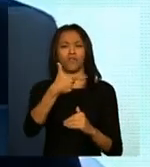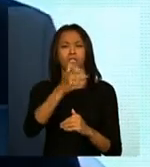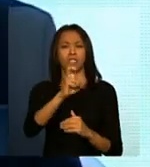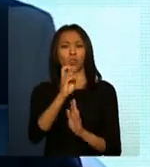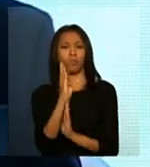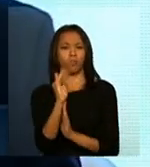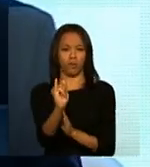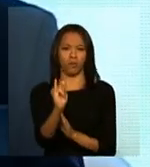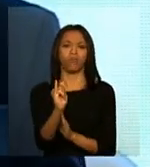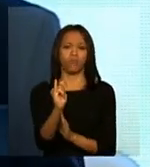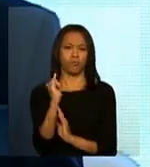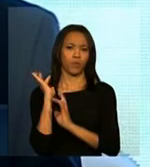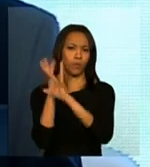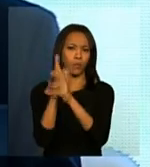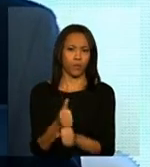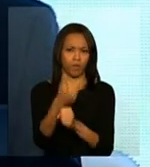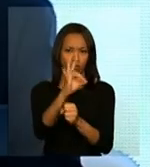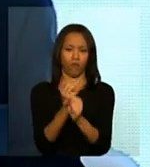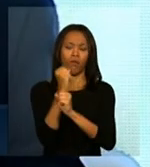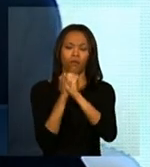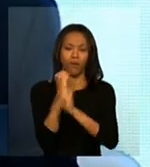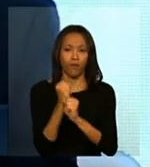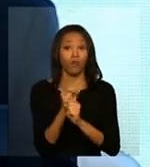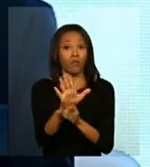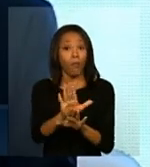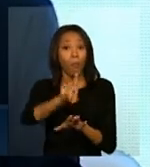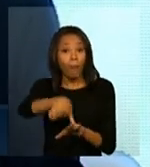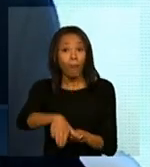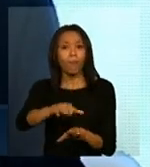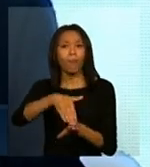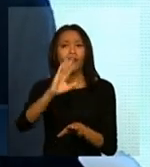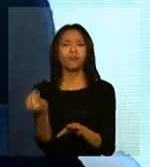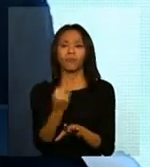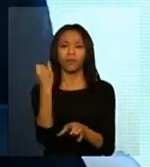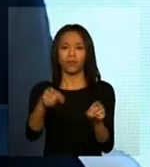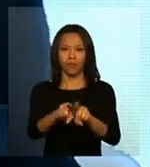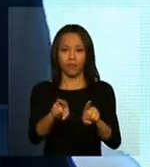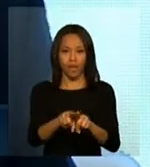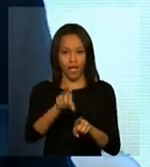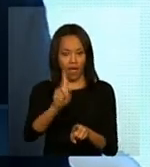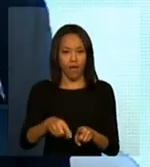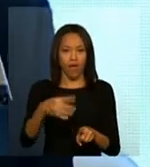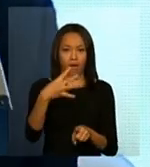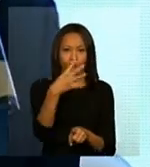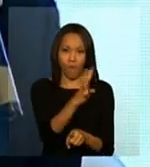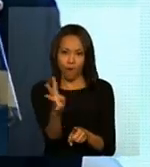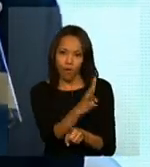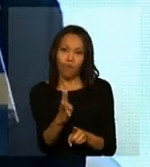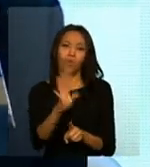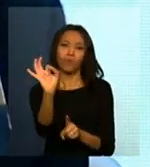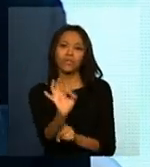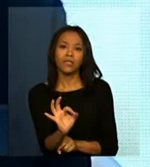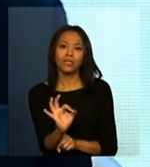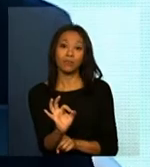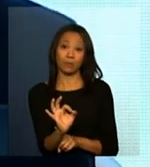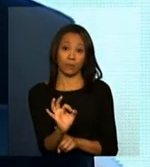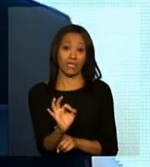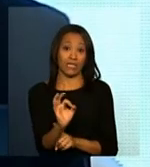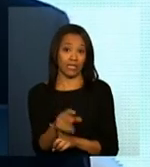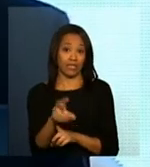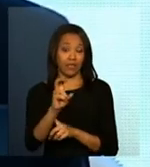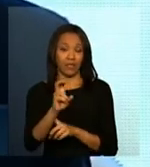anos, né, para a agricultura familiar. E o mais importante também é ver que 44% desses 5,3